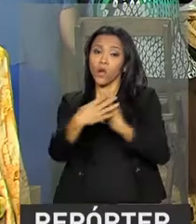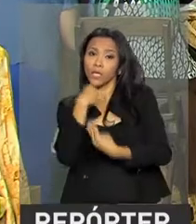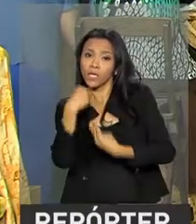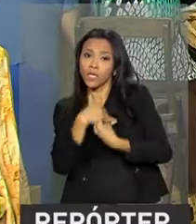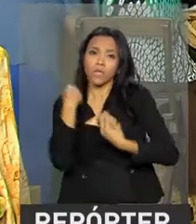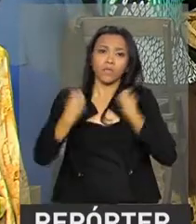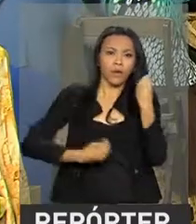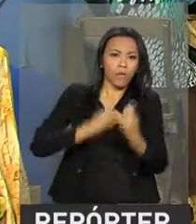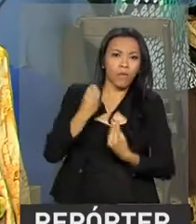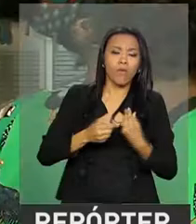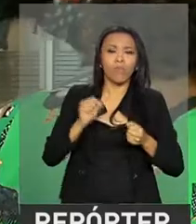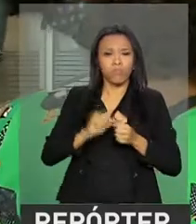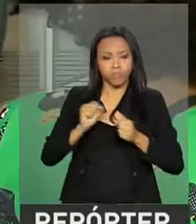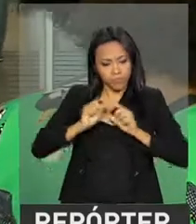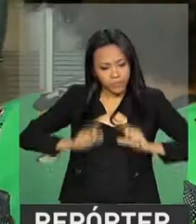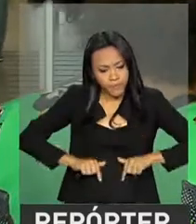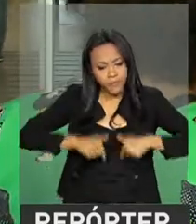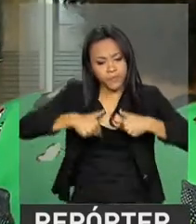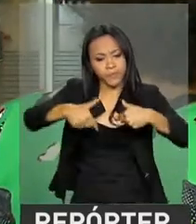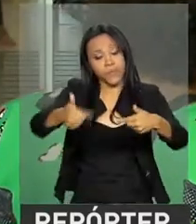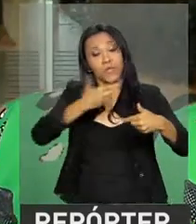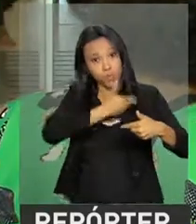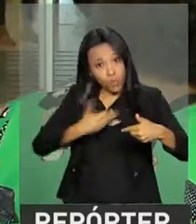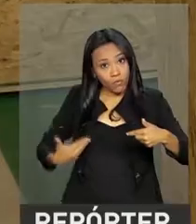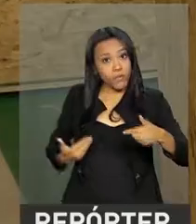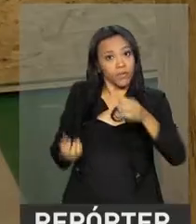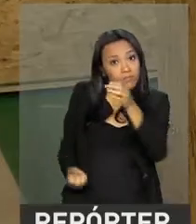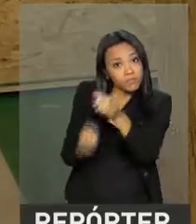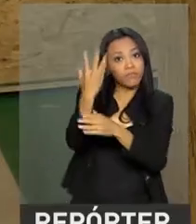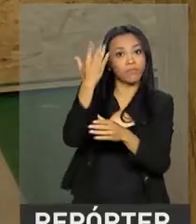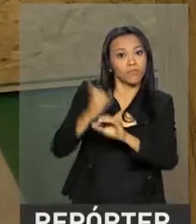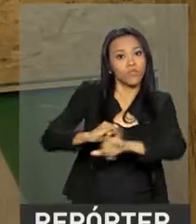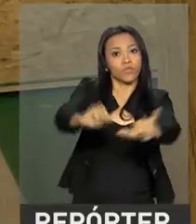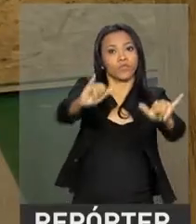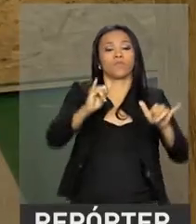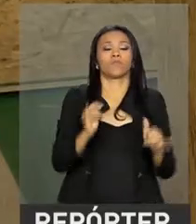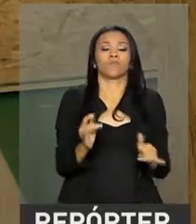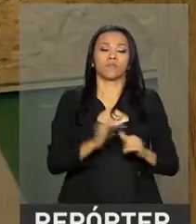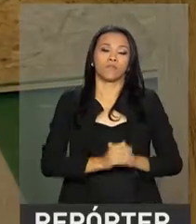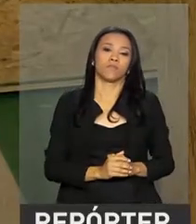de iniciativas que o governo adota e implementa para a agroecologia e a produção orgânica.